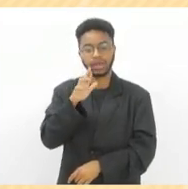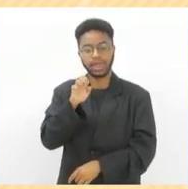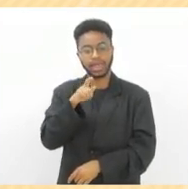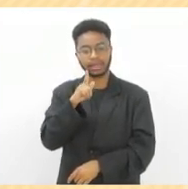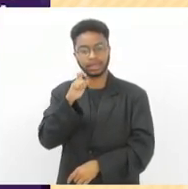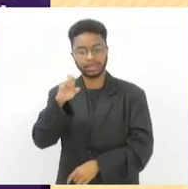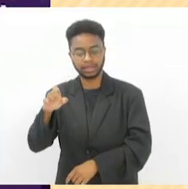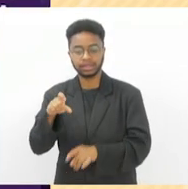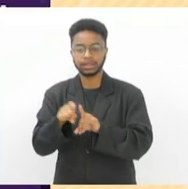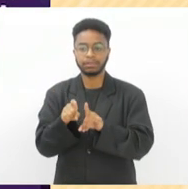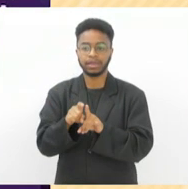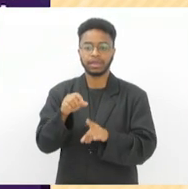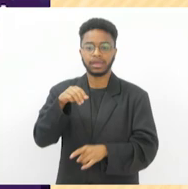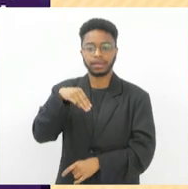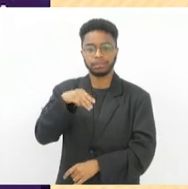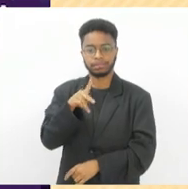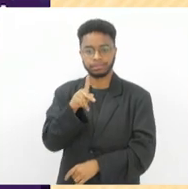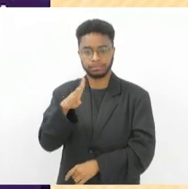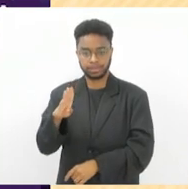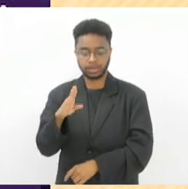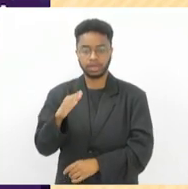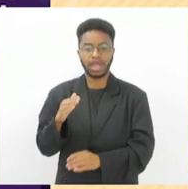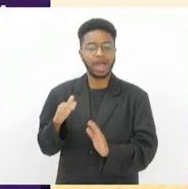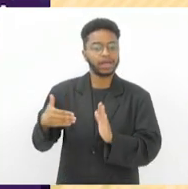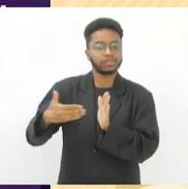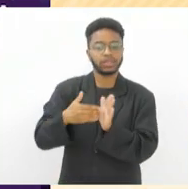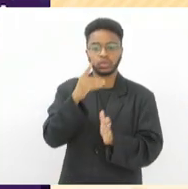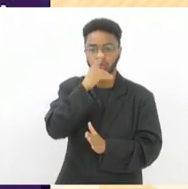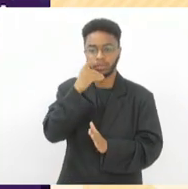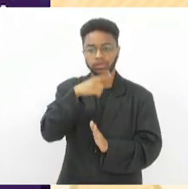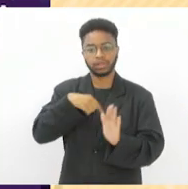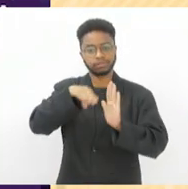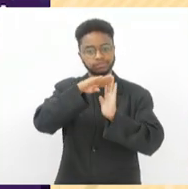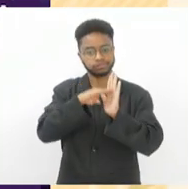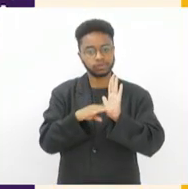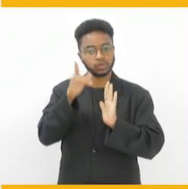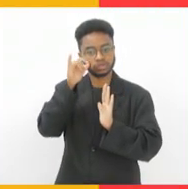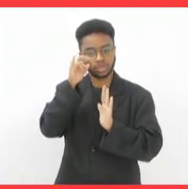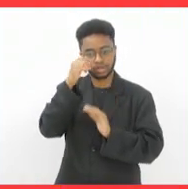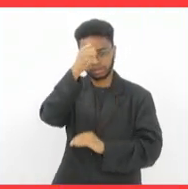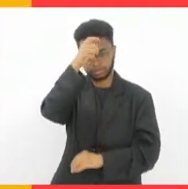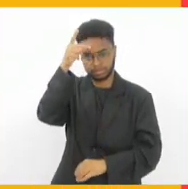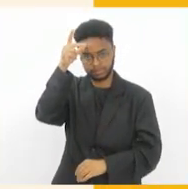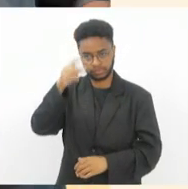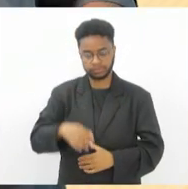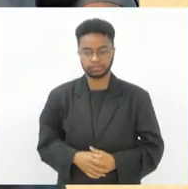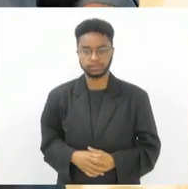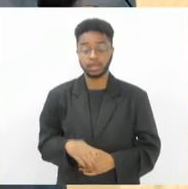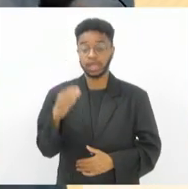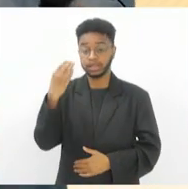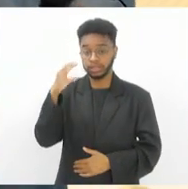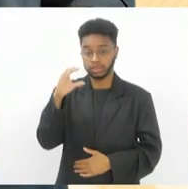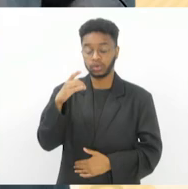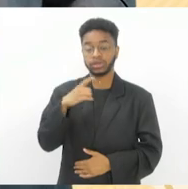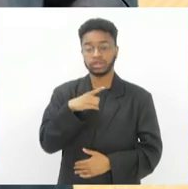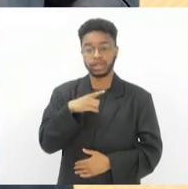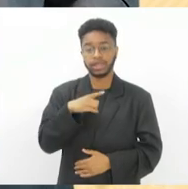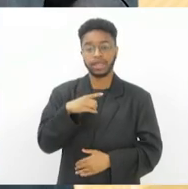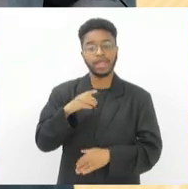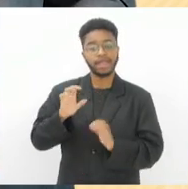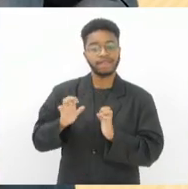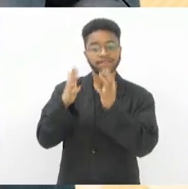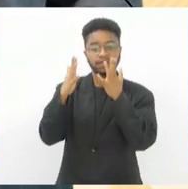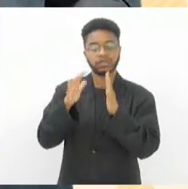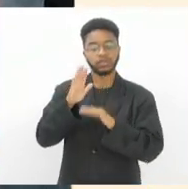MPB. O evento vai até domingo e você confere a agenda completa no Instagram da prefeitura. Em Niterói tem programação infantil que